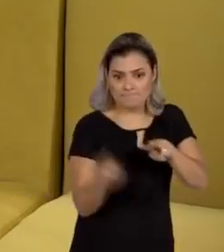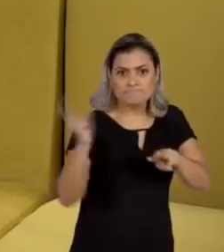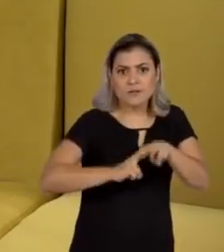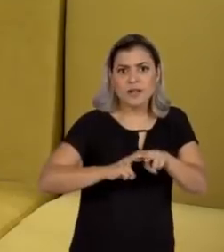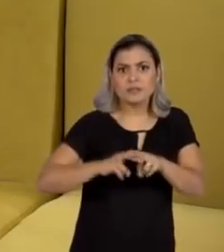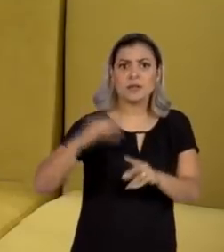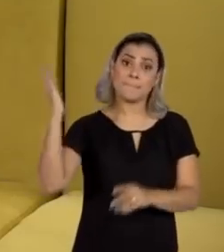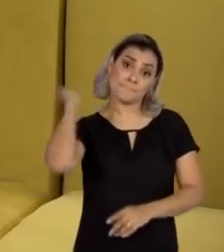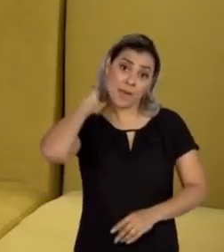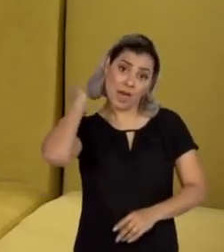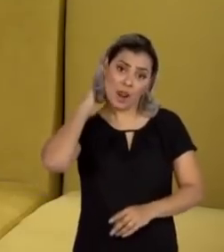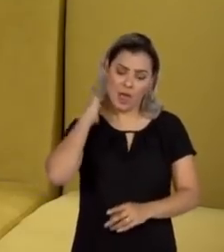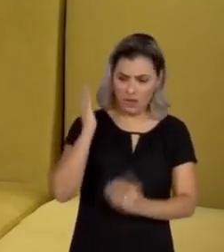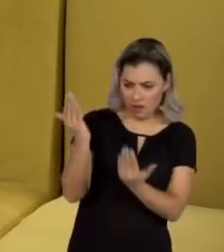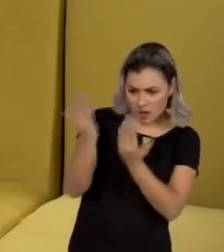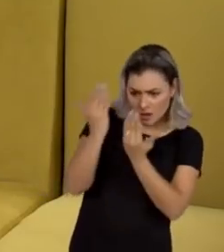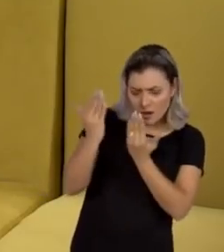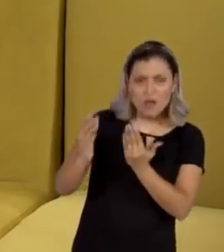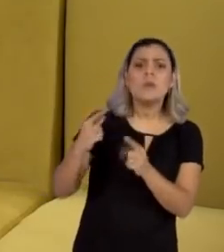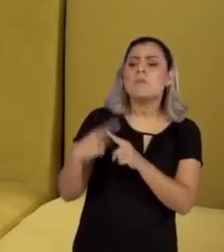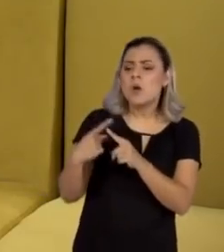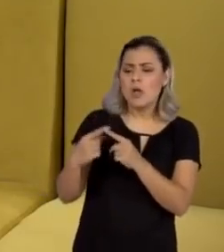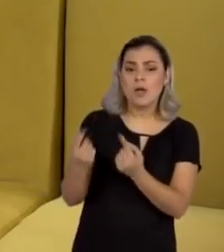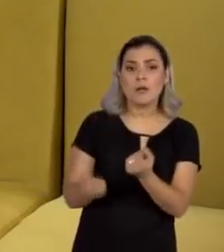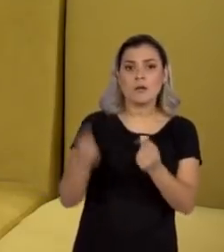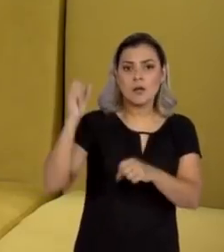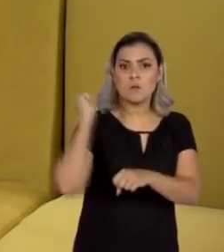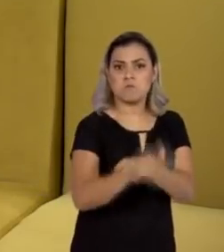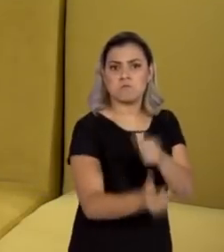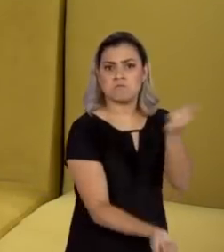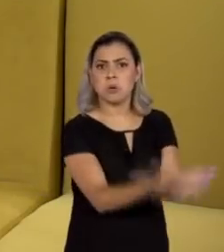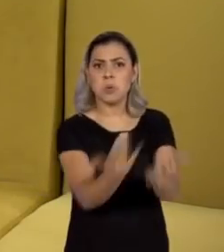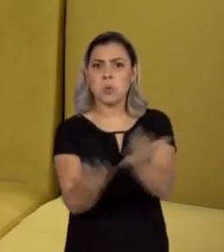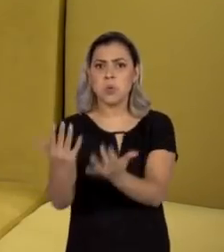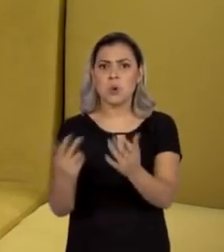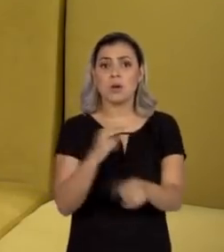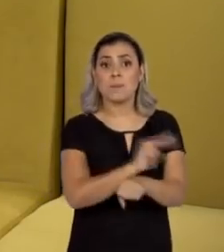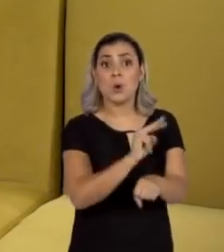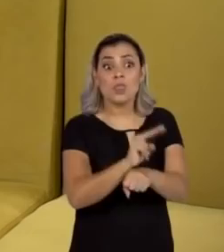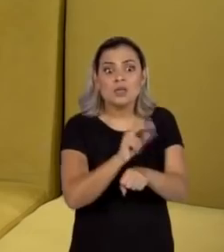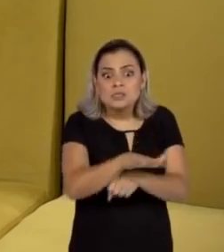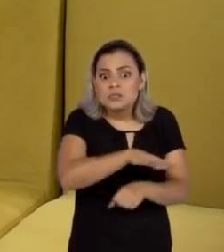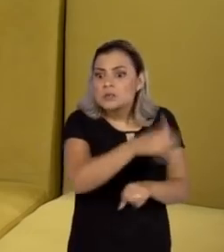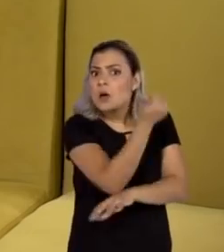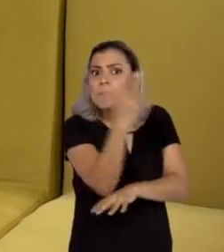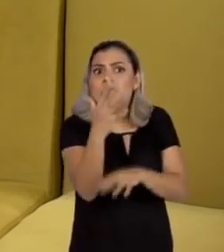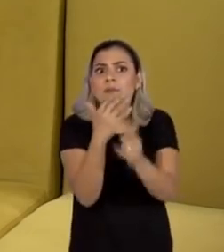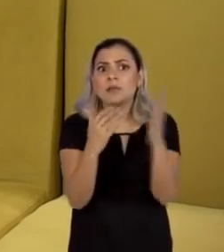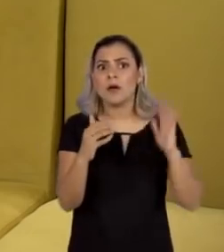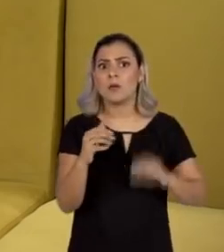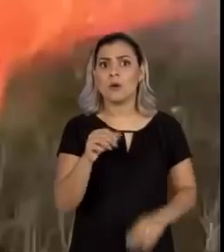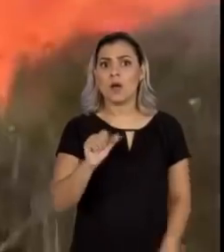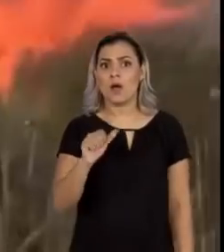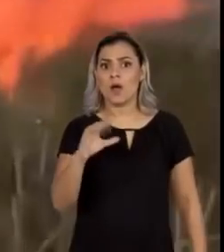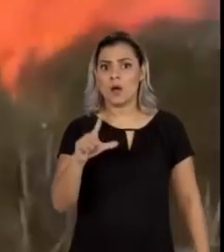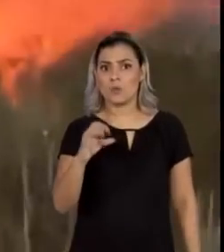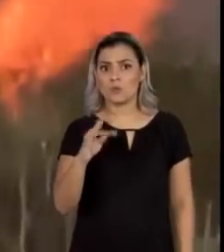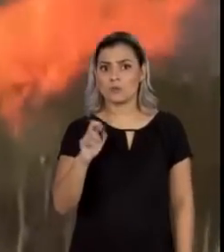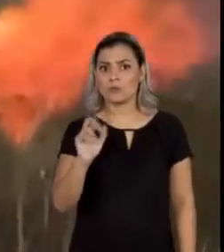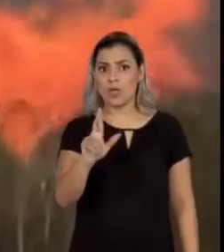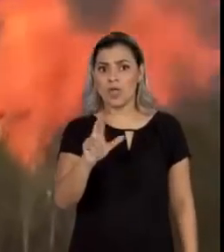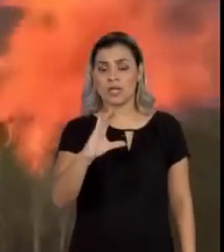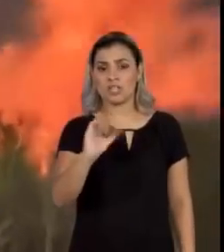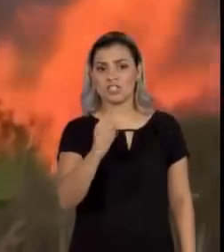por suspeita de envolvimento em incêndios criminosos na área de proteção ambiental de Alter do Chão. Os